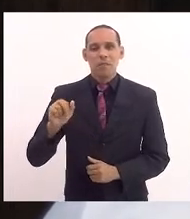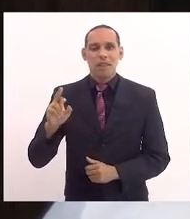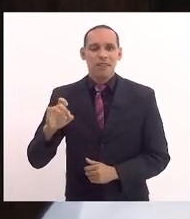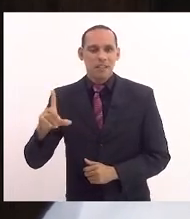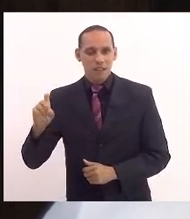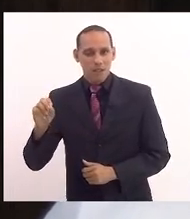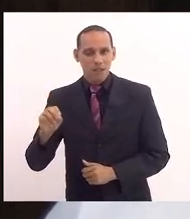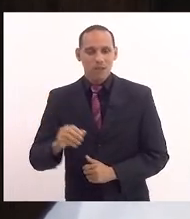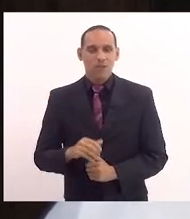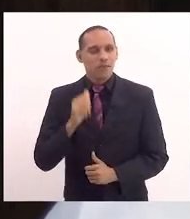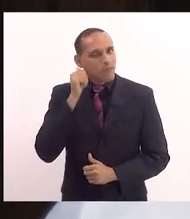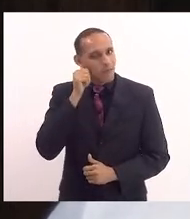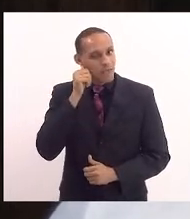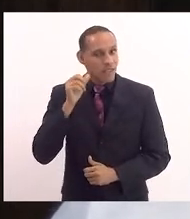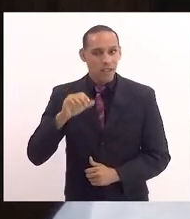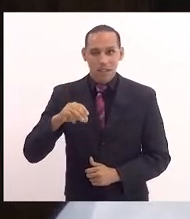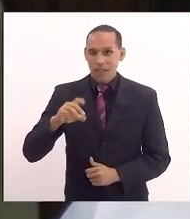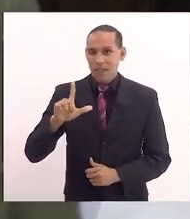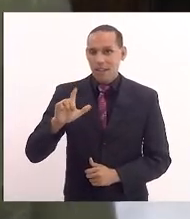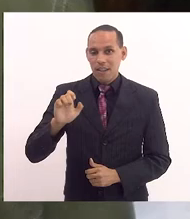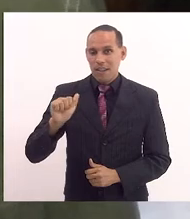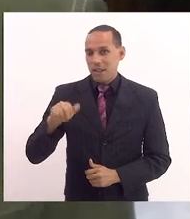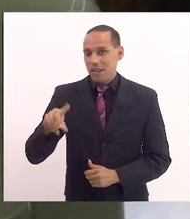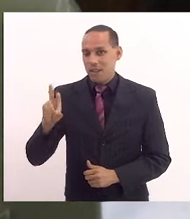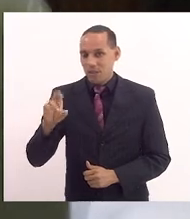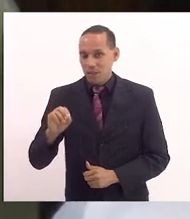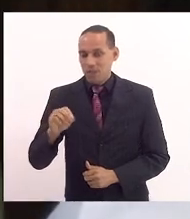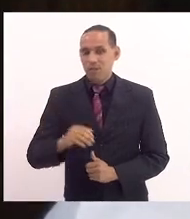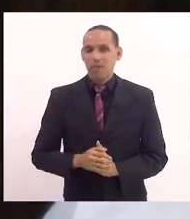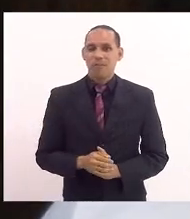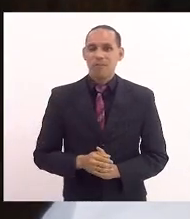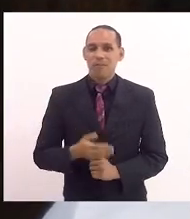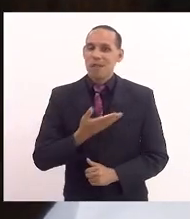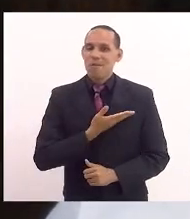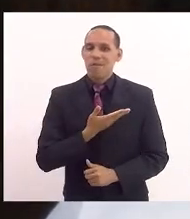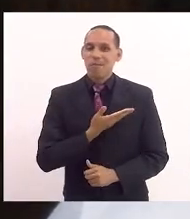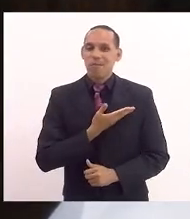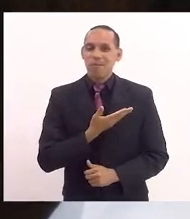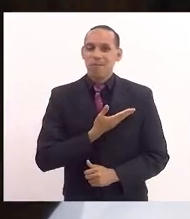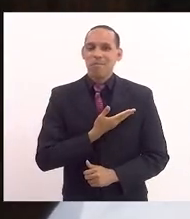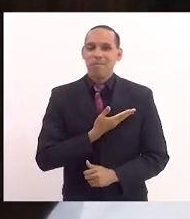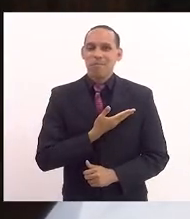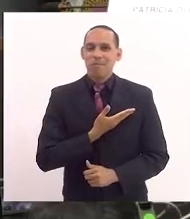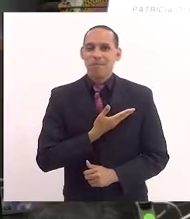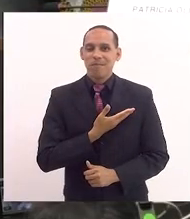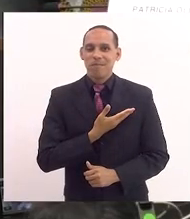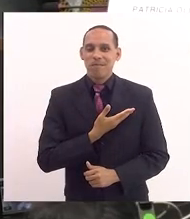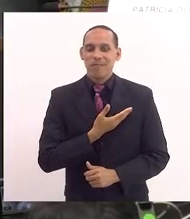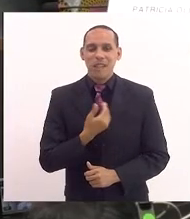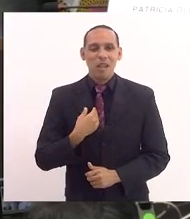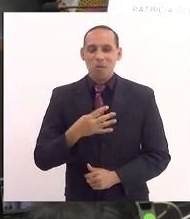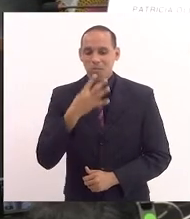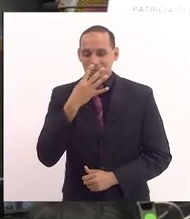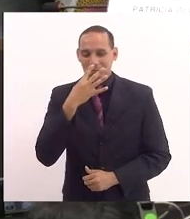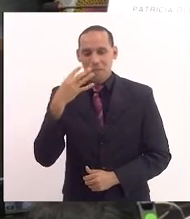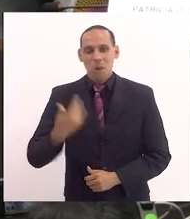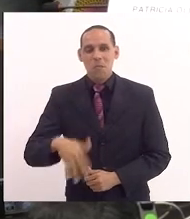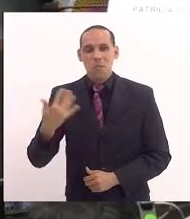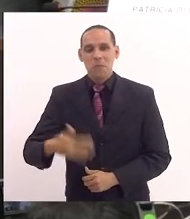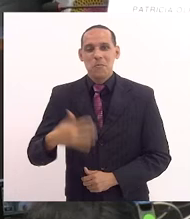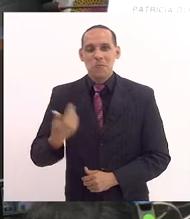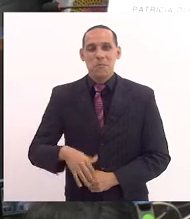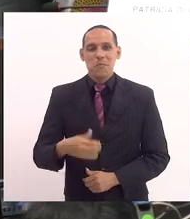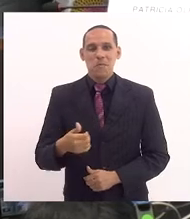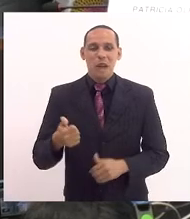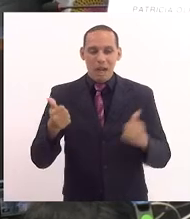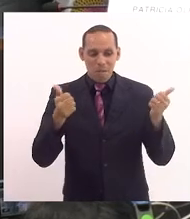Campos, Leandro Mesquita, esse amigo meu aqui é um dos caras que eu sou muito ídolo, é um dos